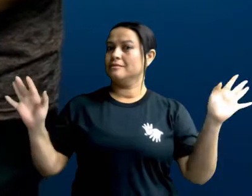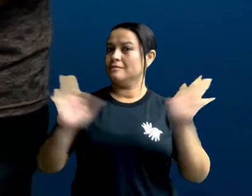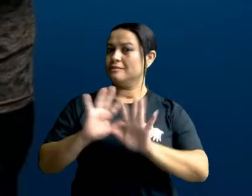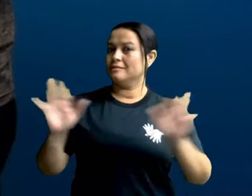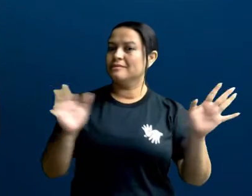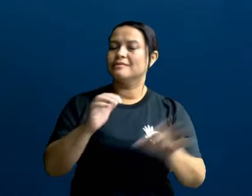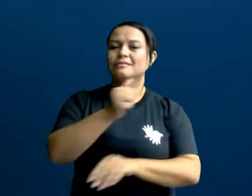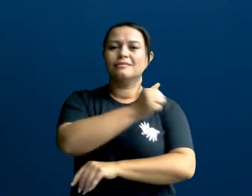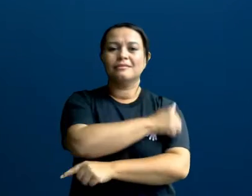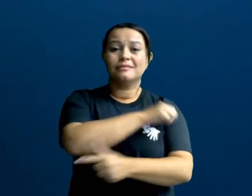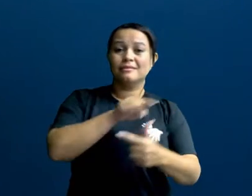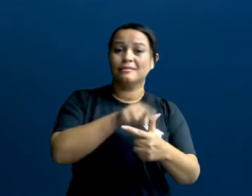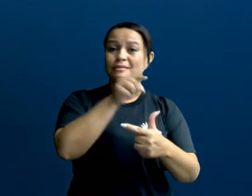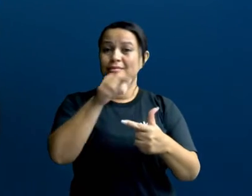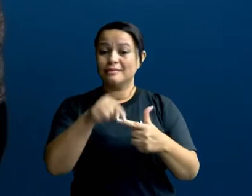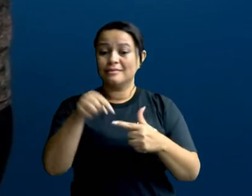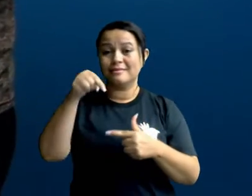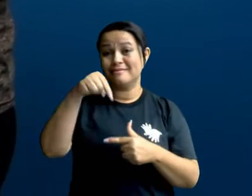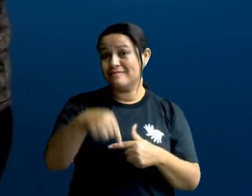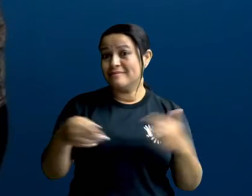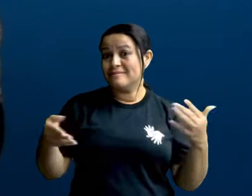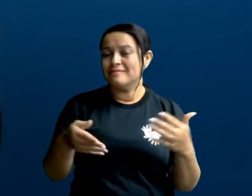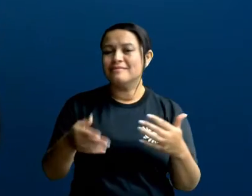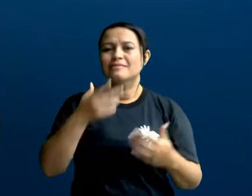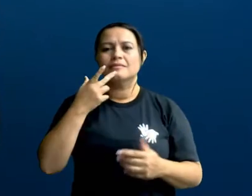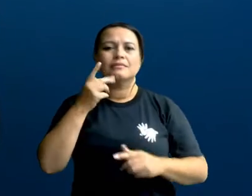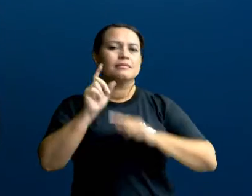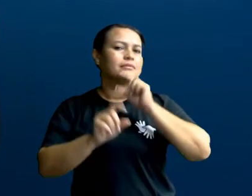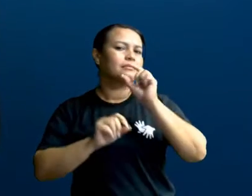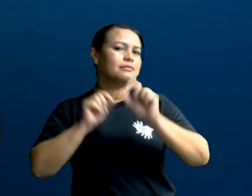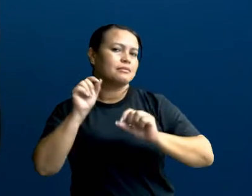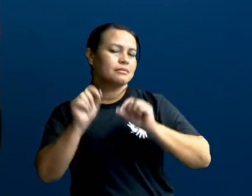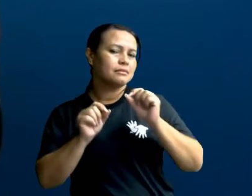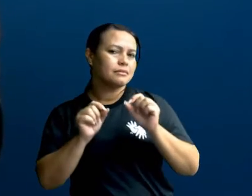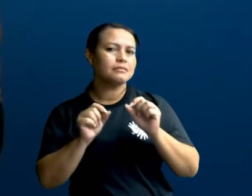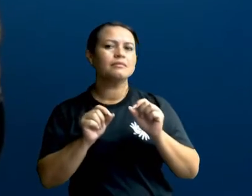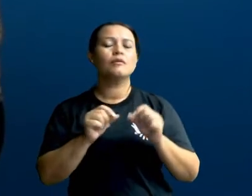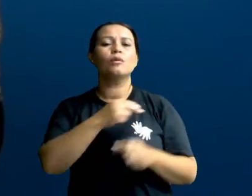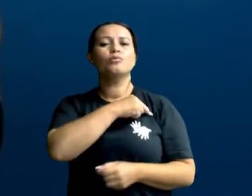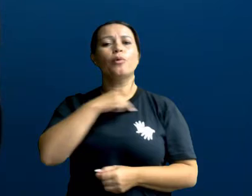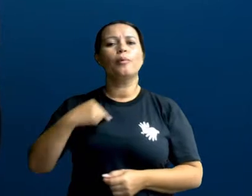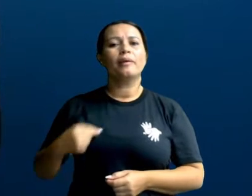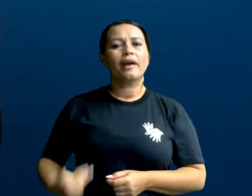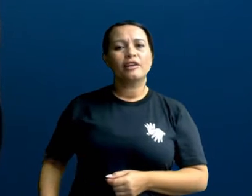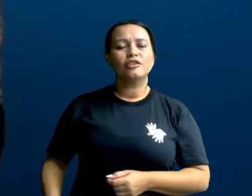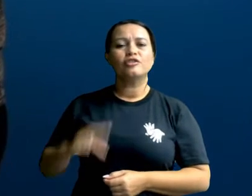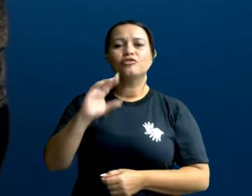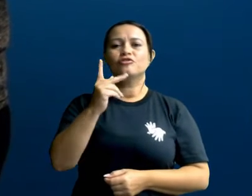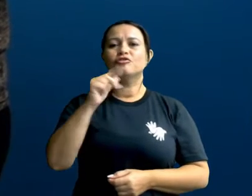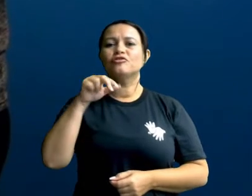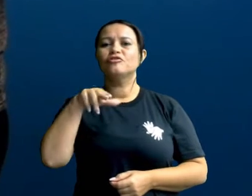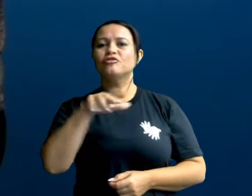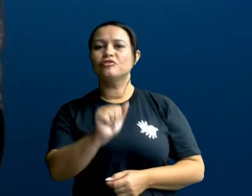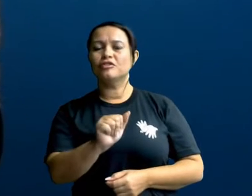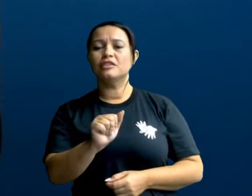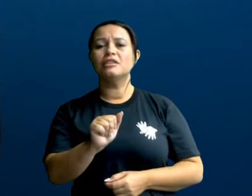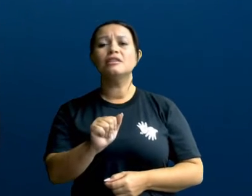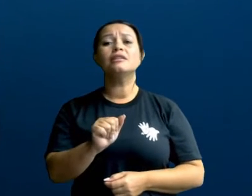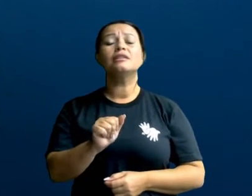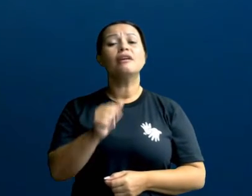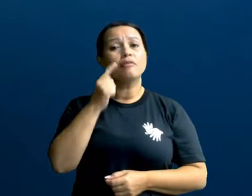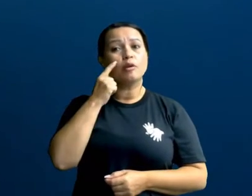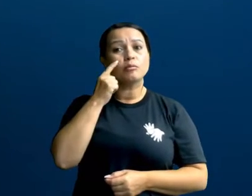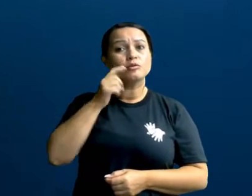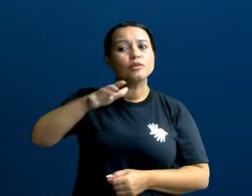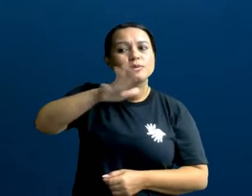Olá, alunos! Estamos aqui mais uma vez e hoje vamos falar sobre a ascensão da China no cenário internacional.